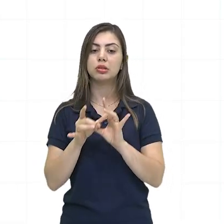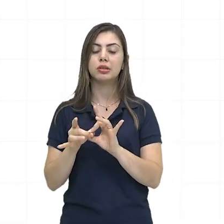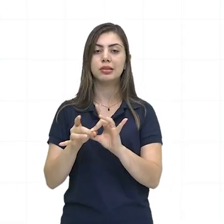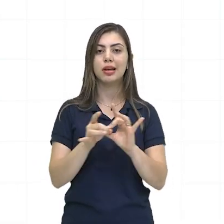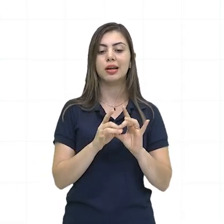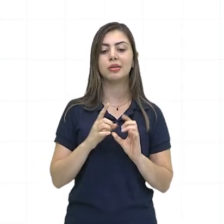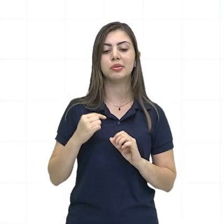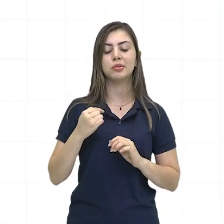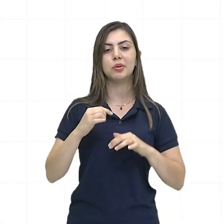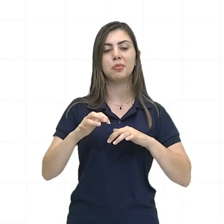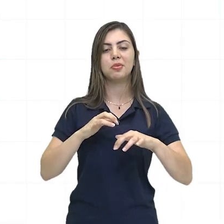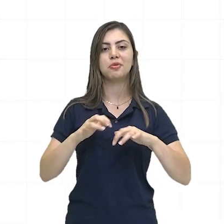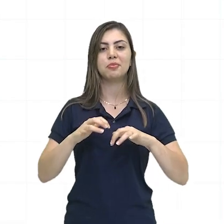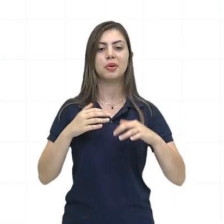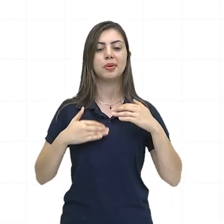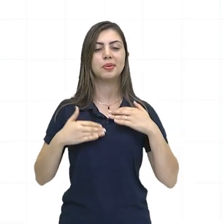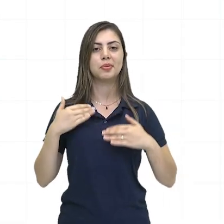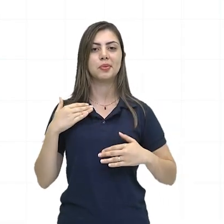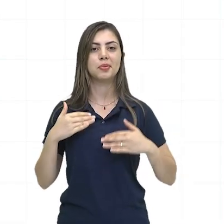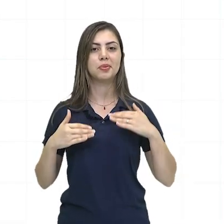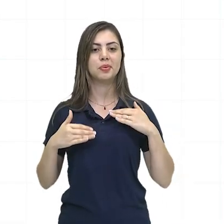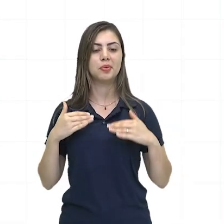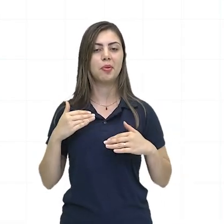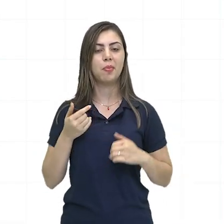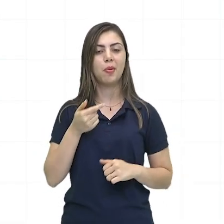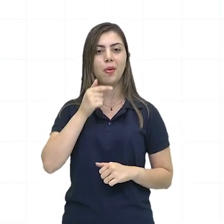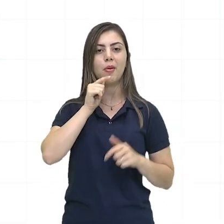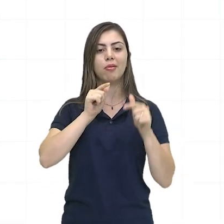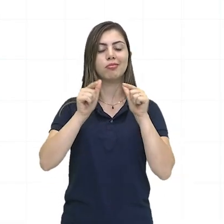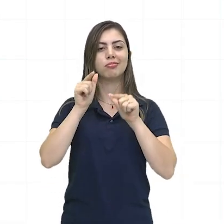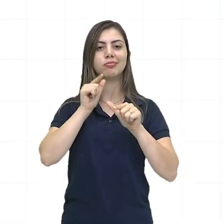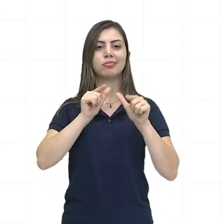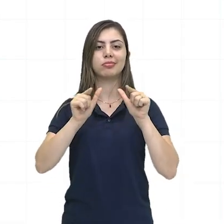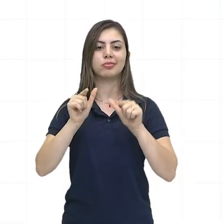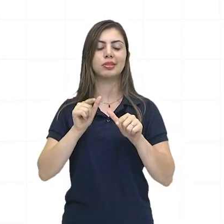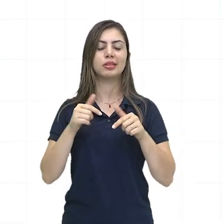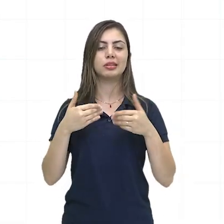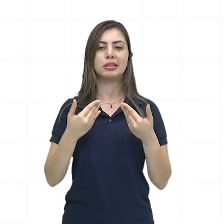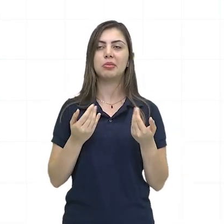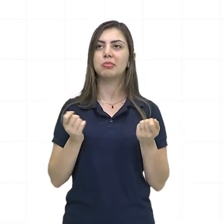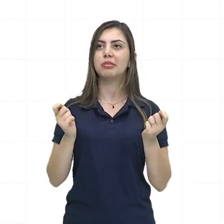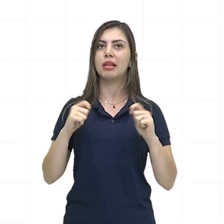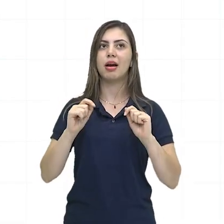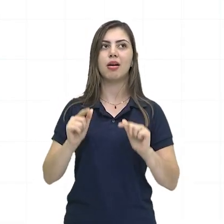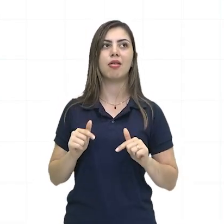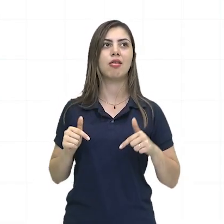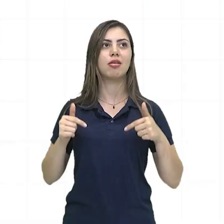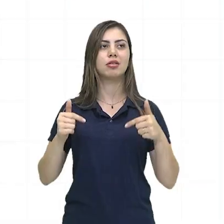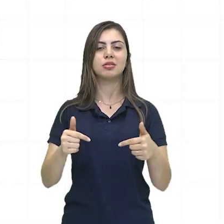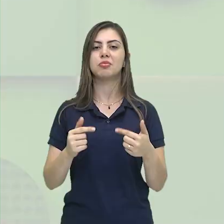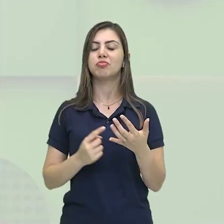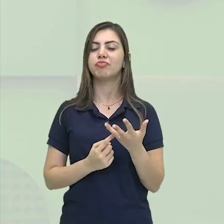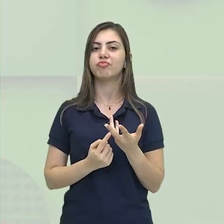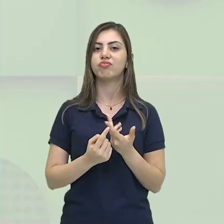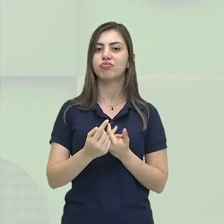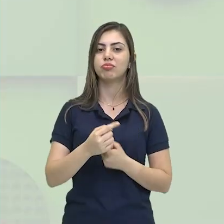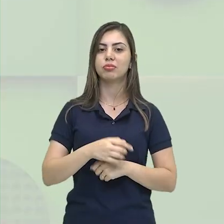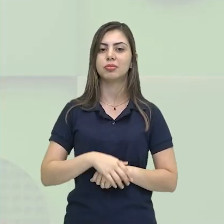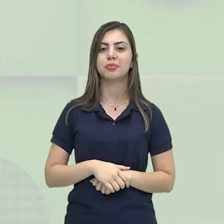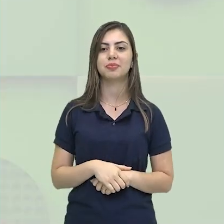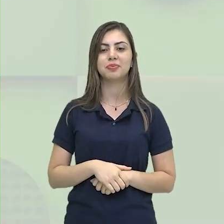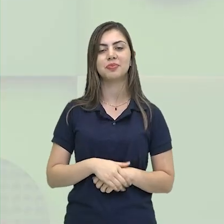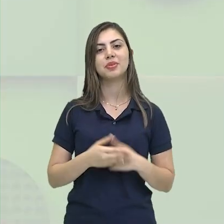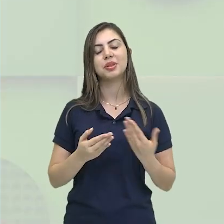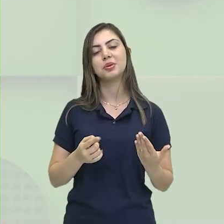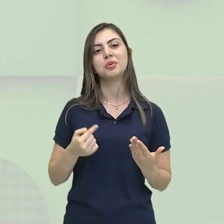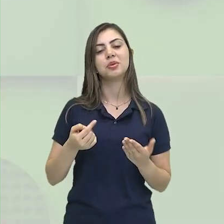o movimento do corpo humano e a realização de diversas atividades. Então, foi